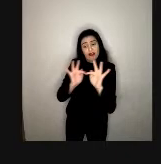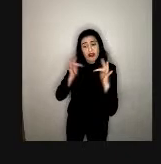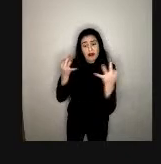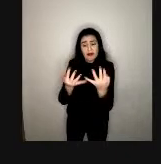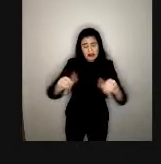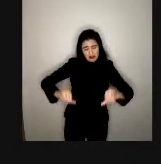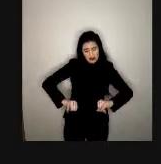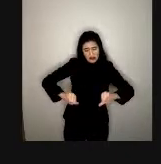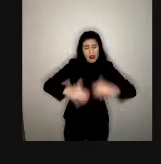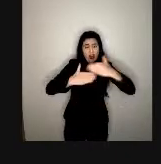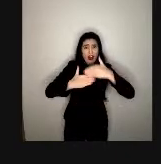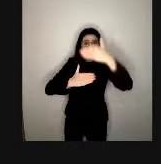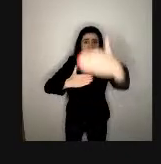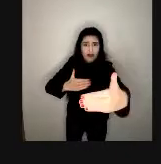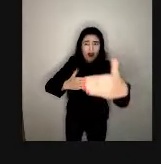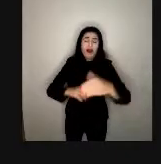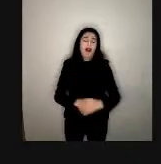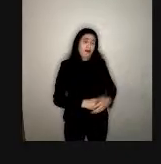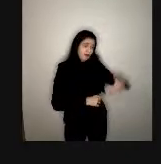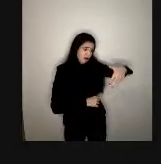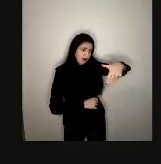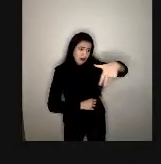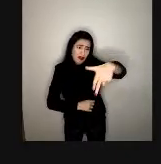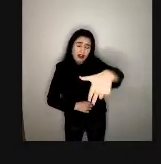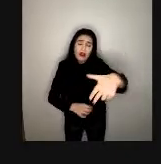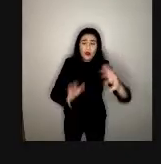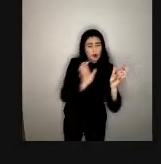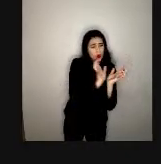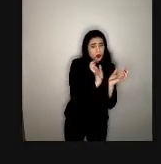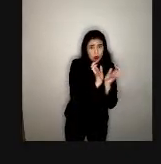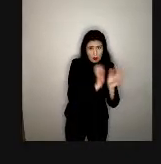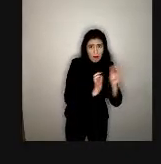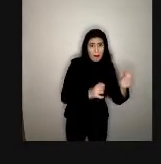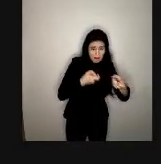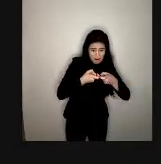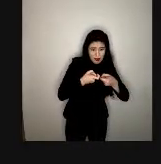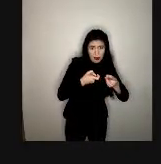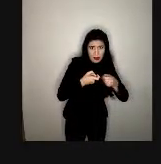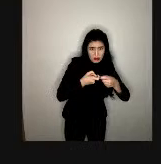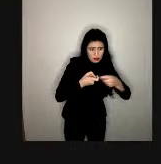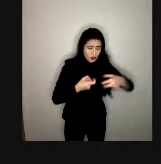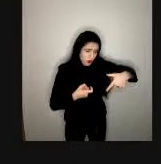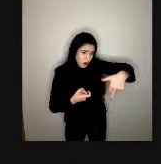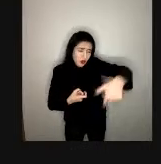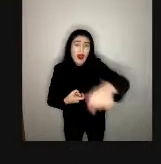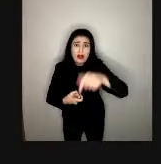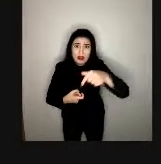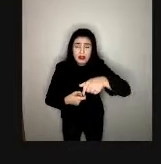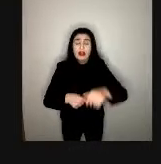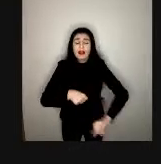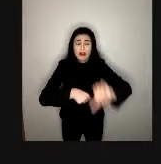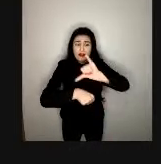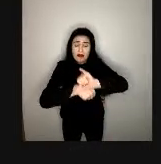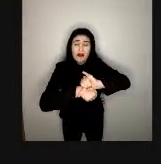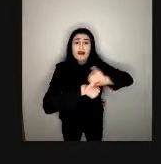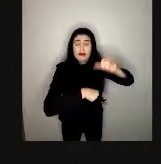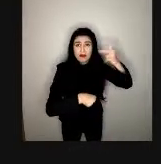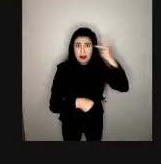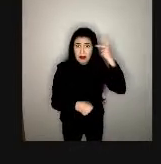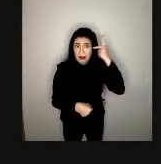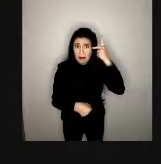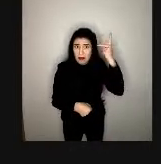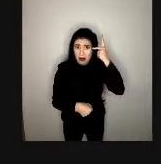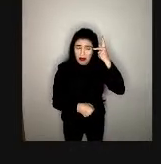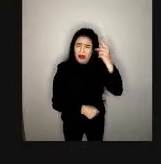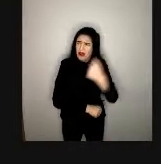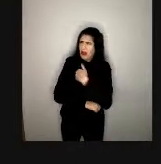quando veio a equipe médica saindo de dentro de um dos hospitais de ponta aqui de São Paulo, e eu achei que eles